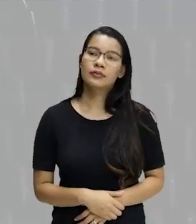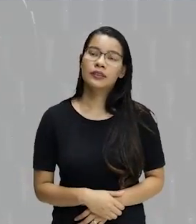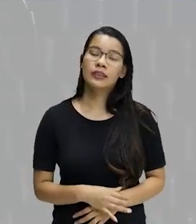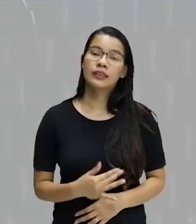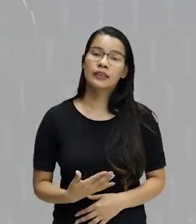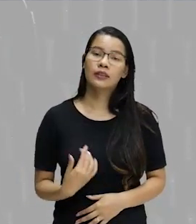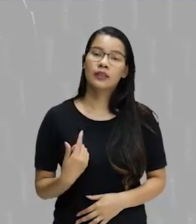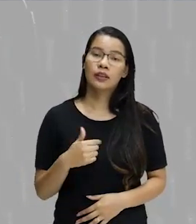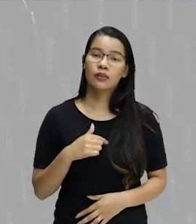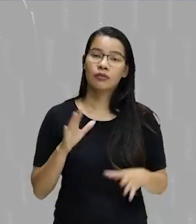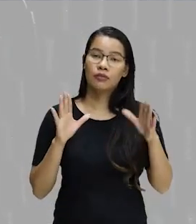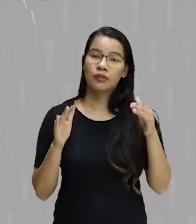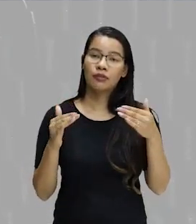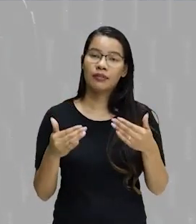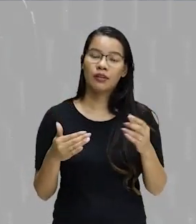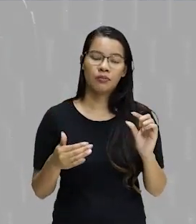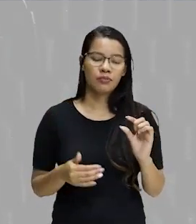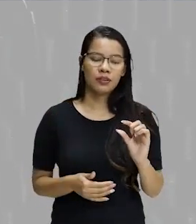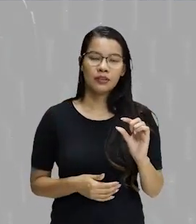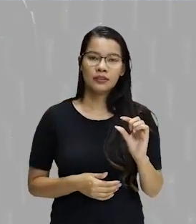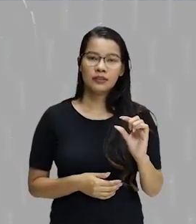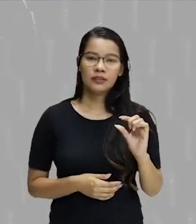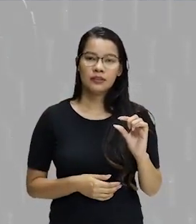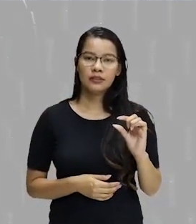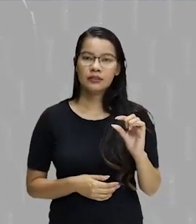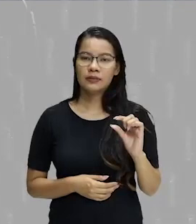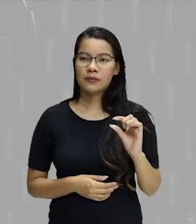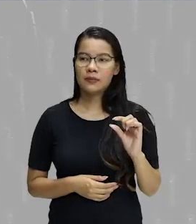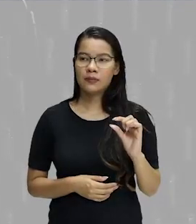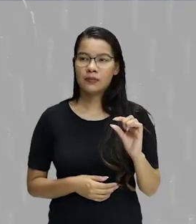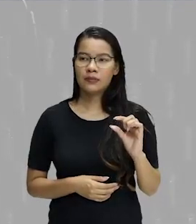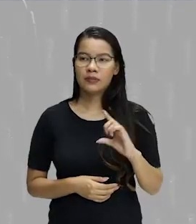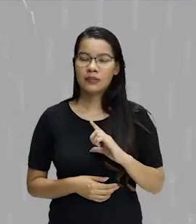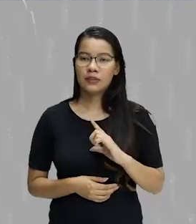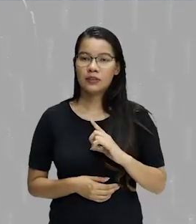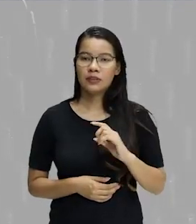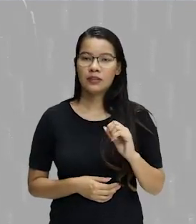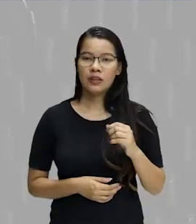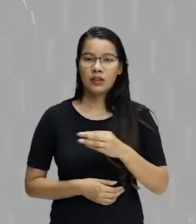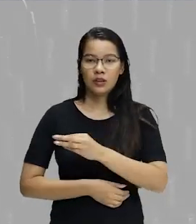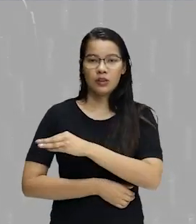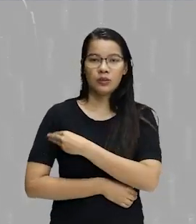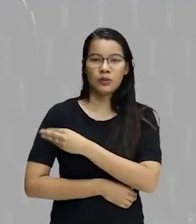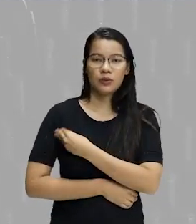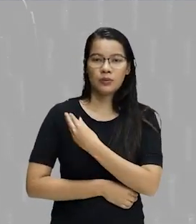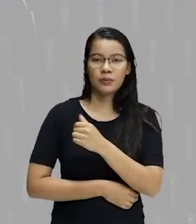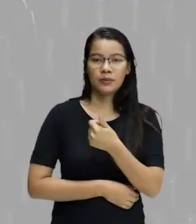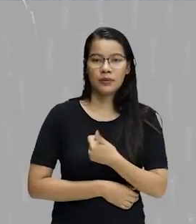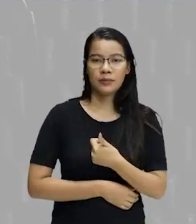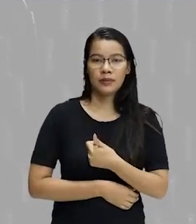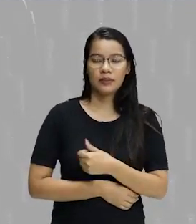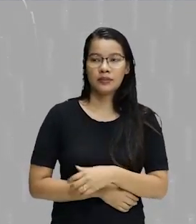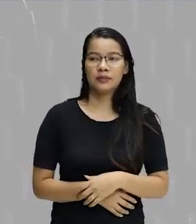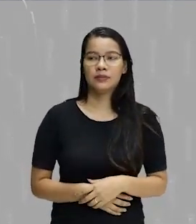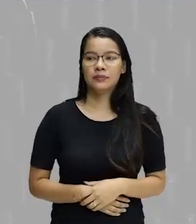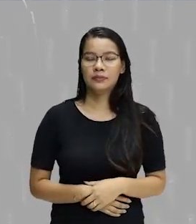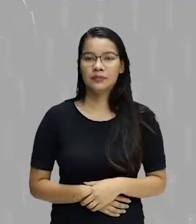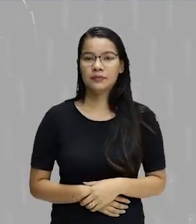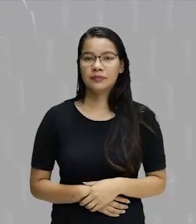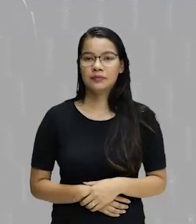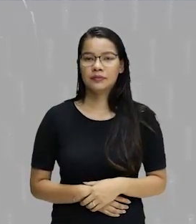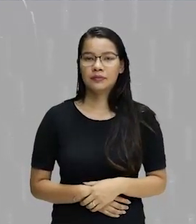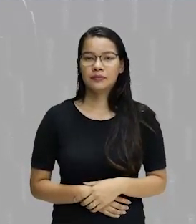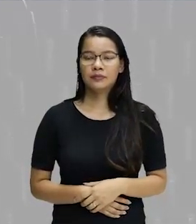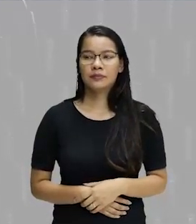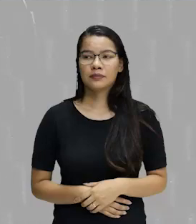aqui eu foquei aqui um pedacinho, olha só, né? Eu tenho um álcool primário, né? Hidroxila ligado a um carbono